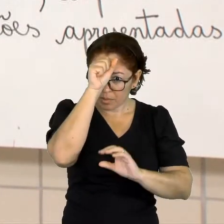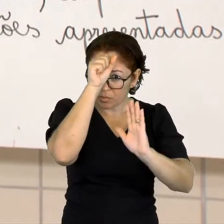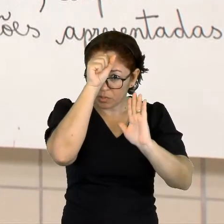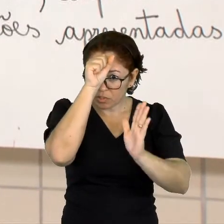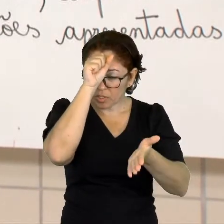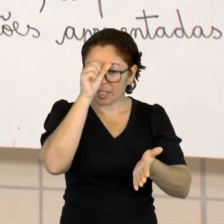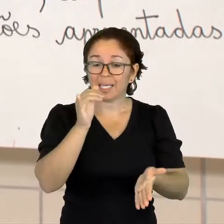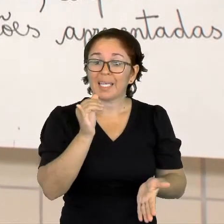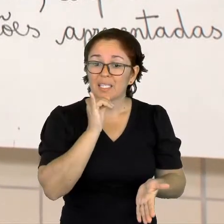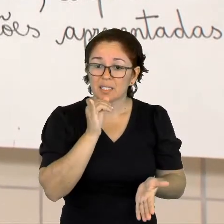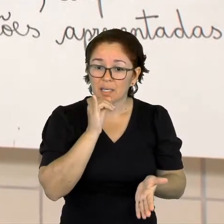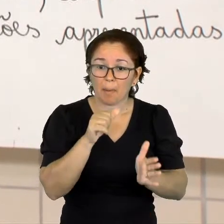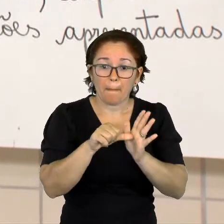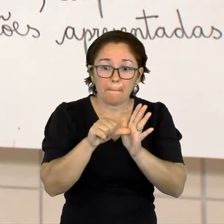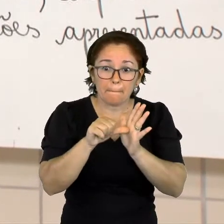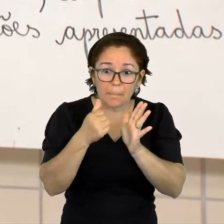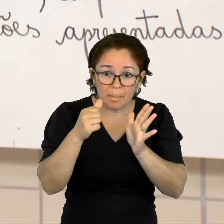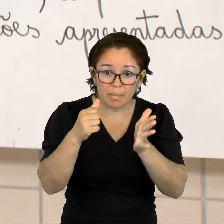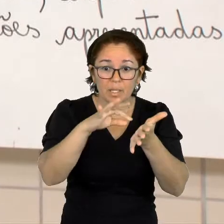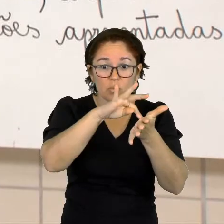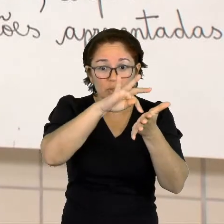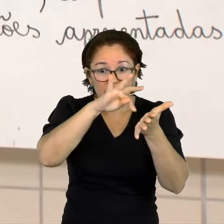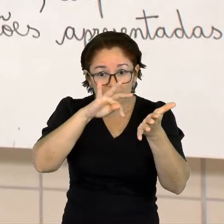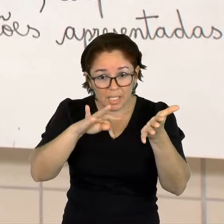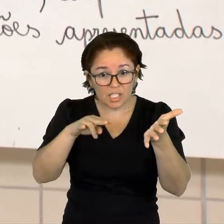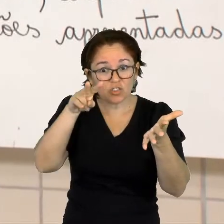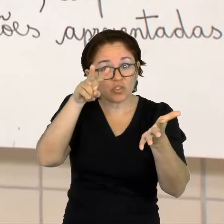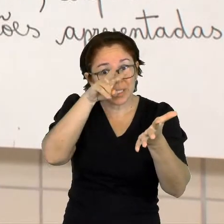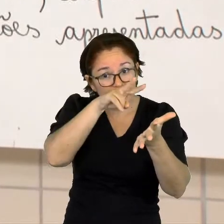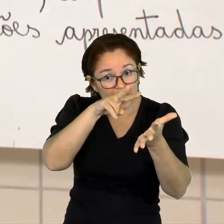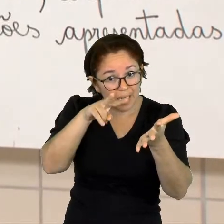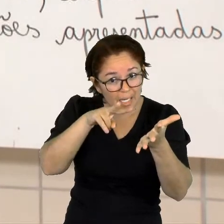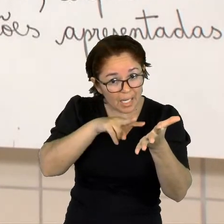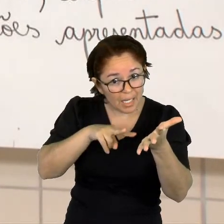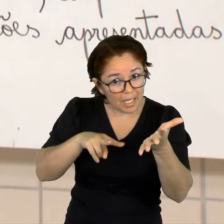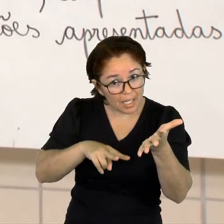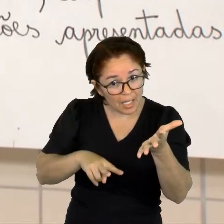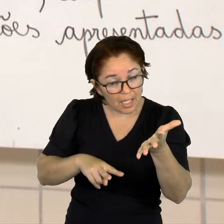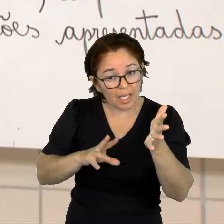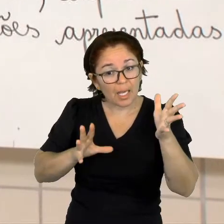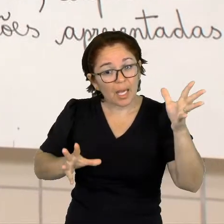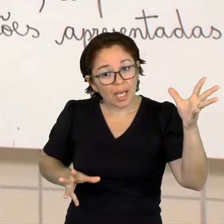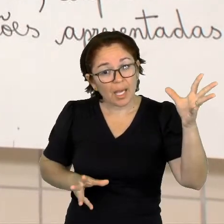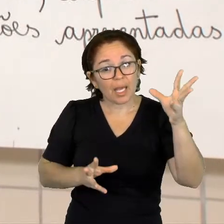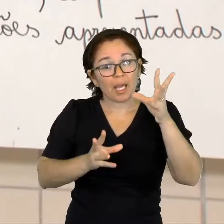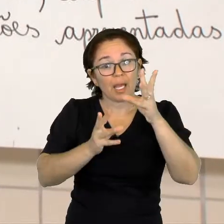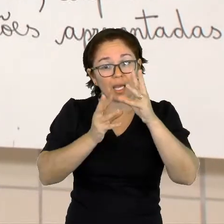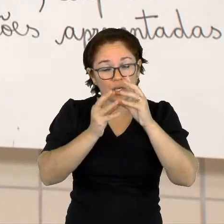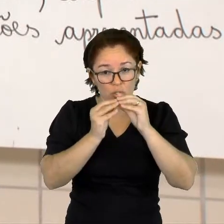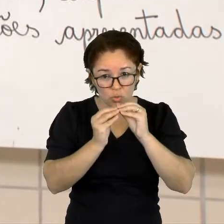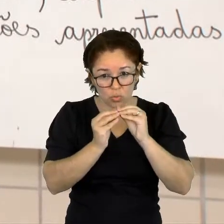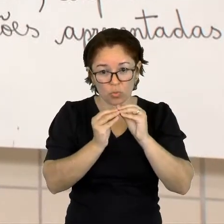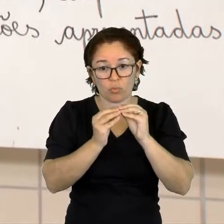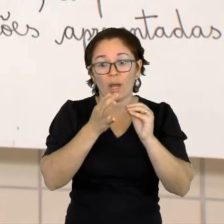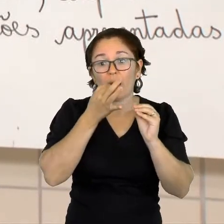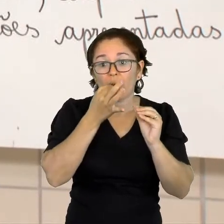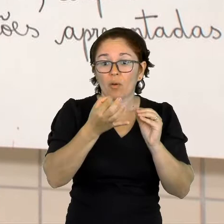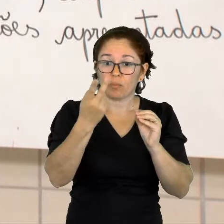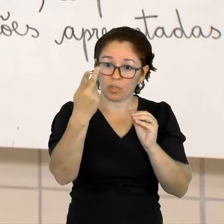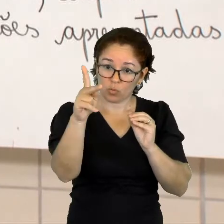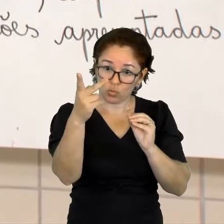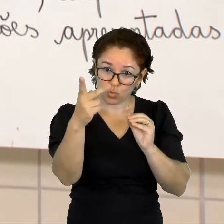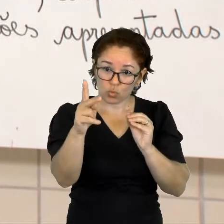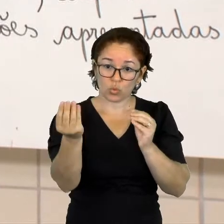você resume um pouquinho da história, conta, mas ao mesmo tempo você opina sobre essa história. Então, ao mesmo tempo que vocês